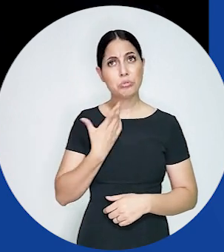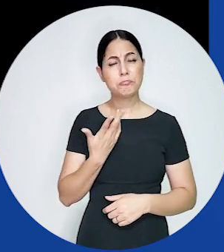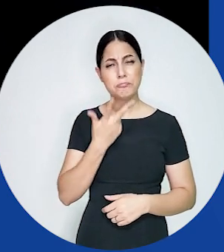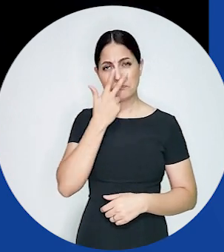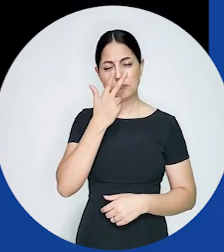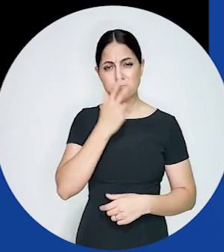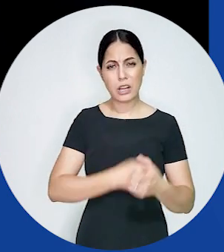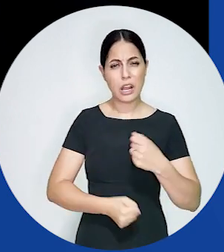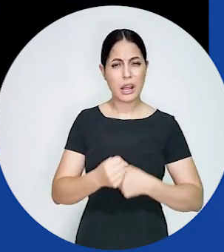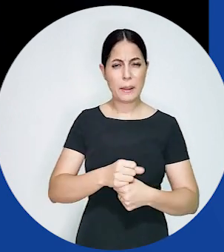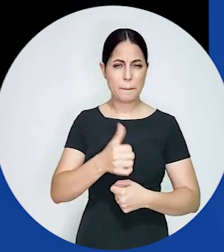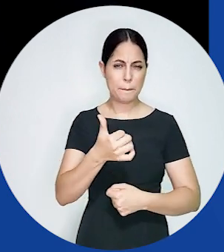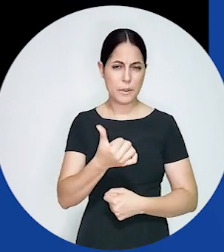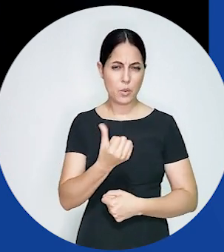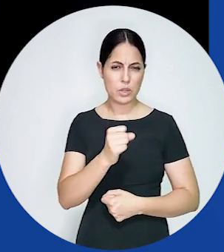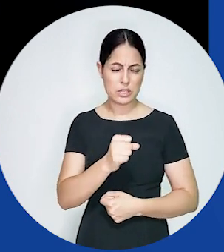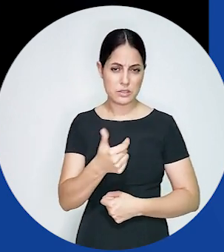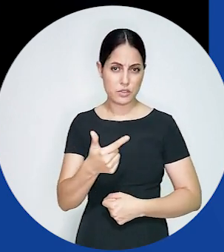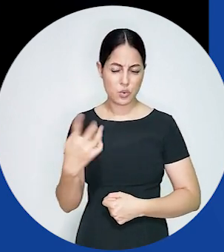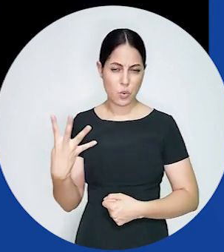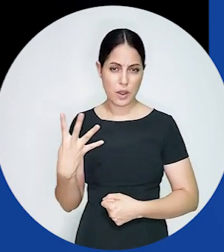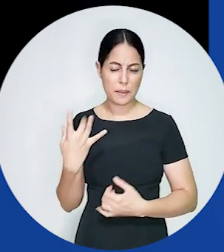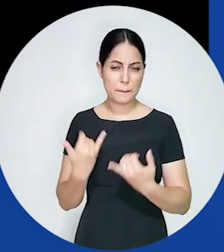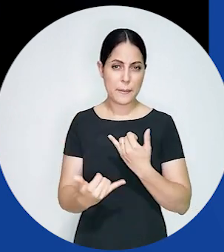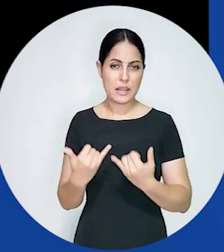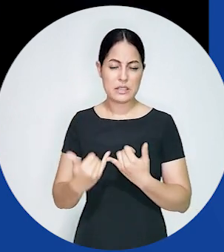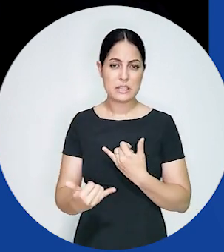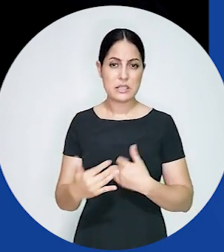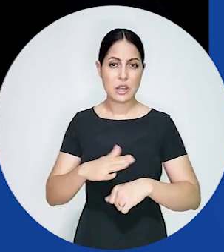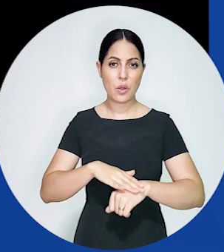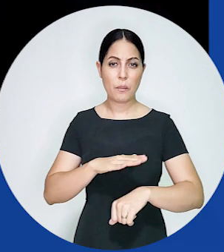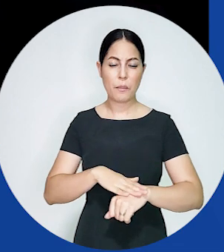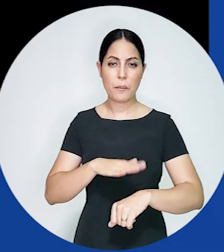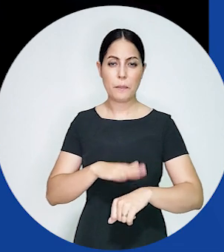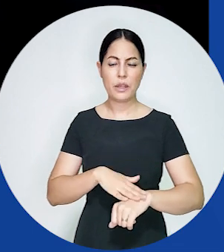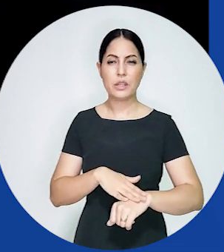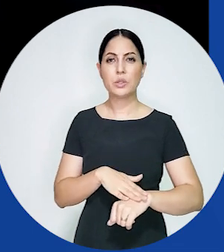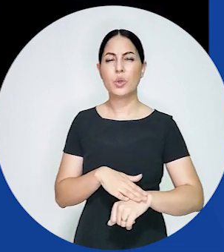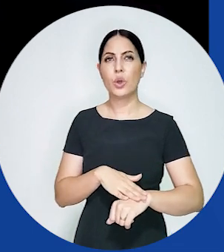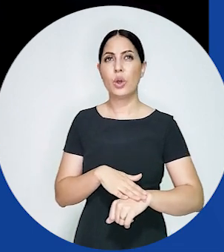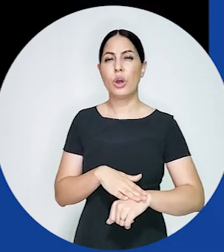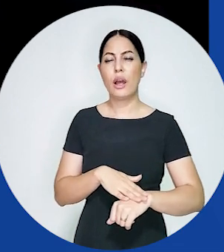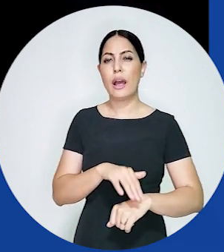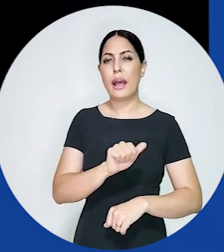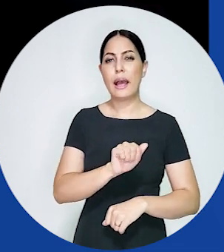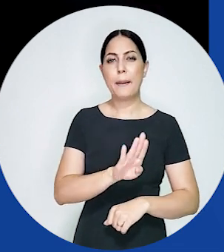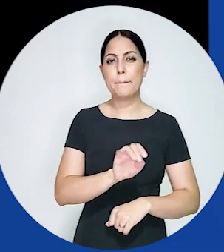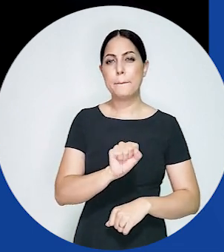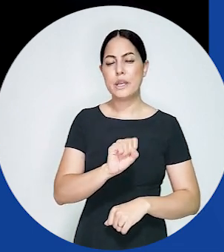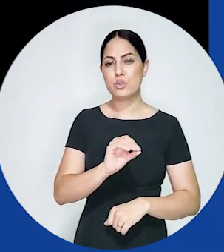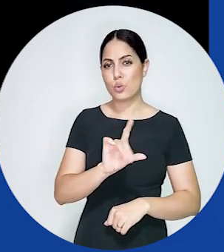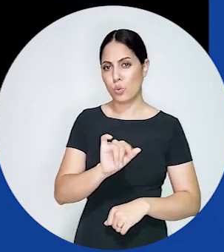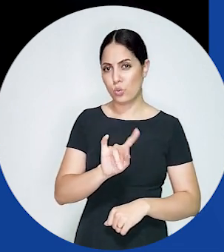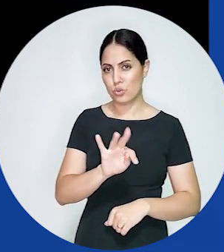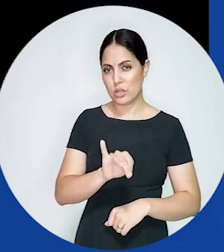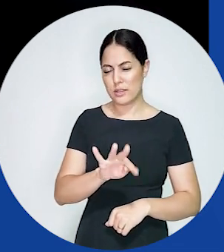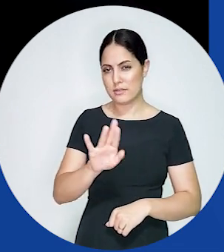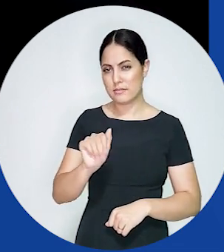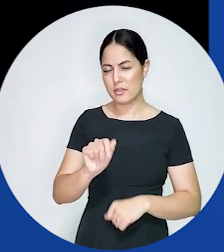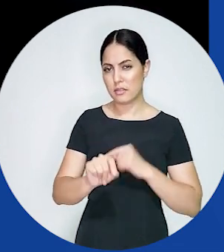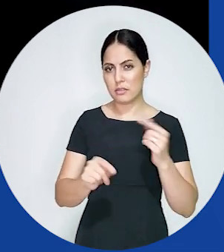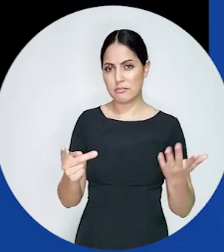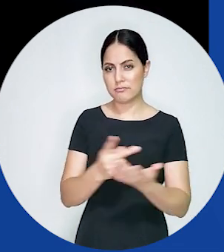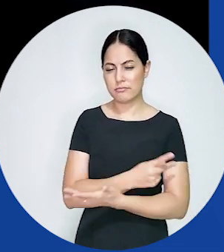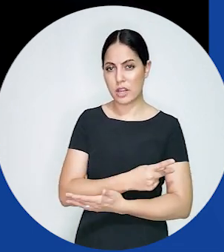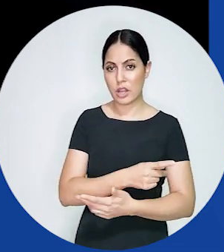individuais, mas estávamos também muito próximos, estou falando de 1824, do Estado absolutista. E a Constituição de 1824 fez uma certa